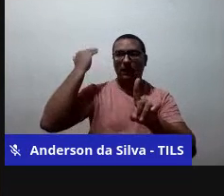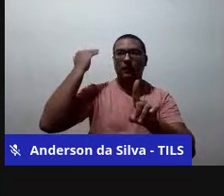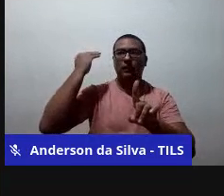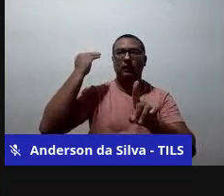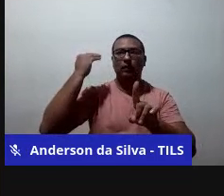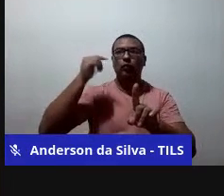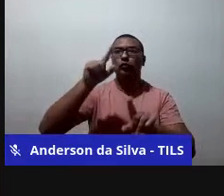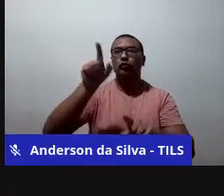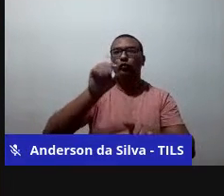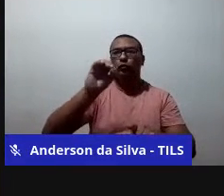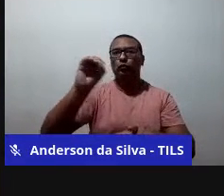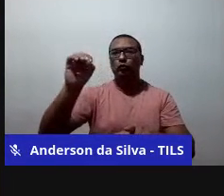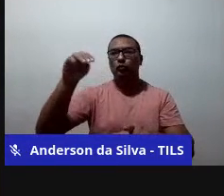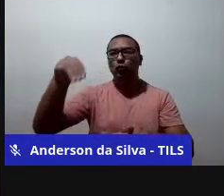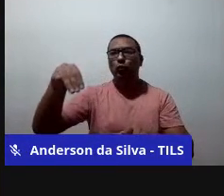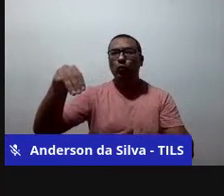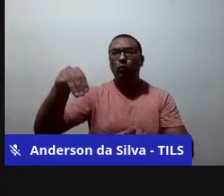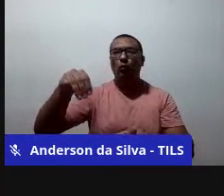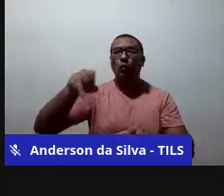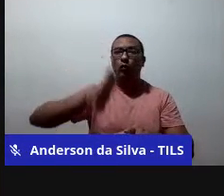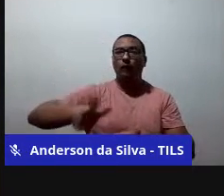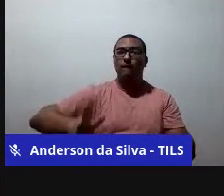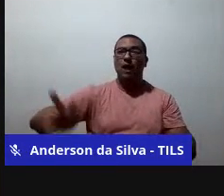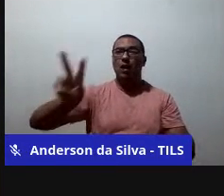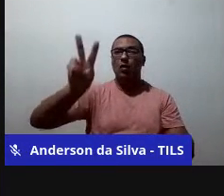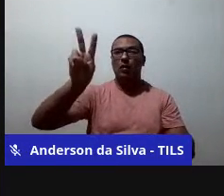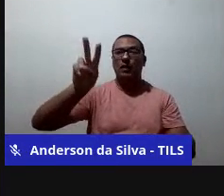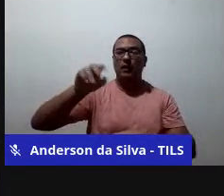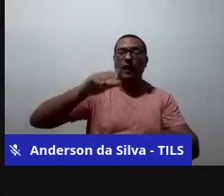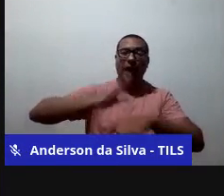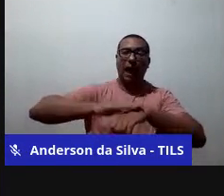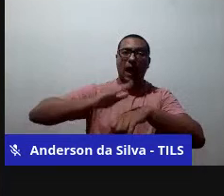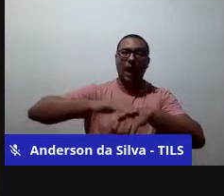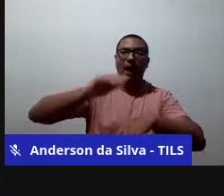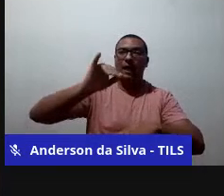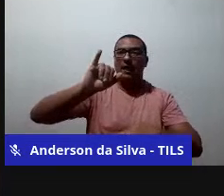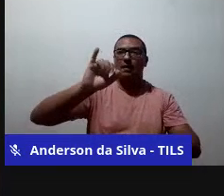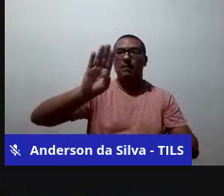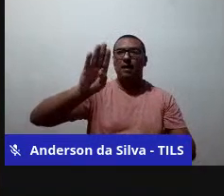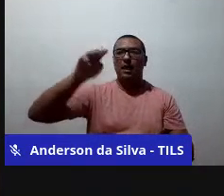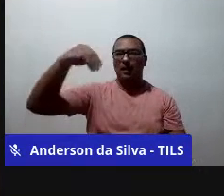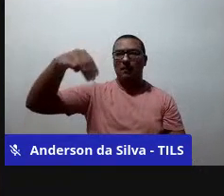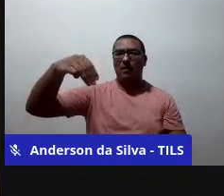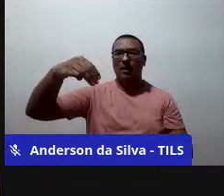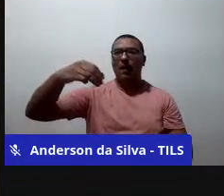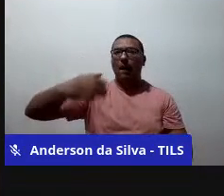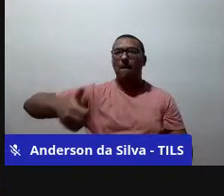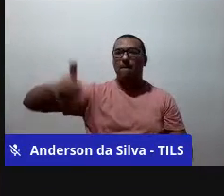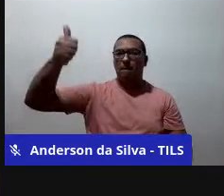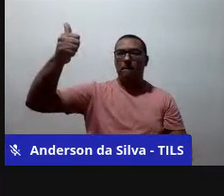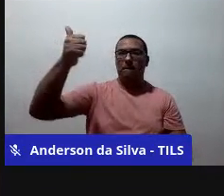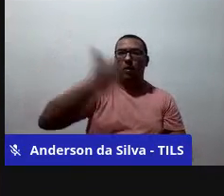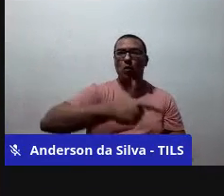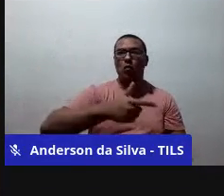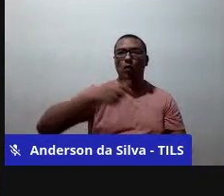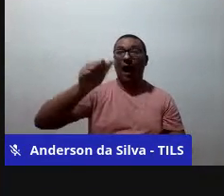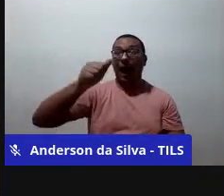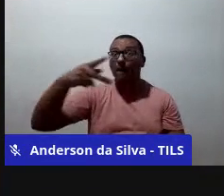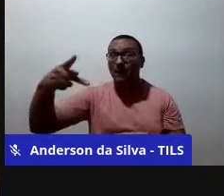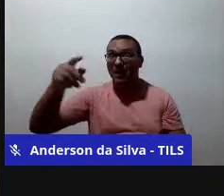Zoom ultrapassou em valor de mercado a IBM, quer dizer, a gigante IBM foi ultrapassado por um aplicativo